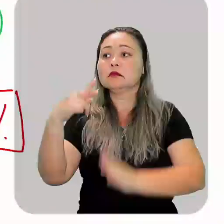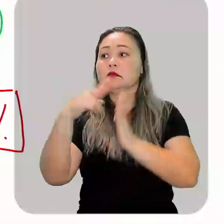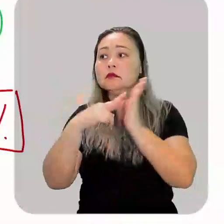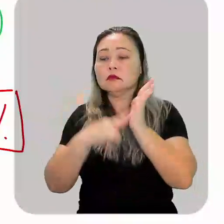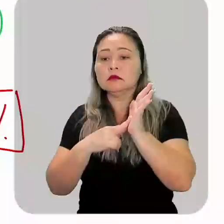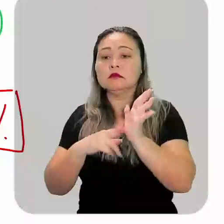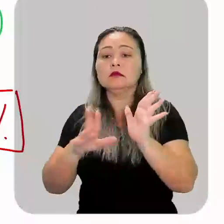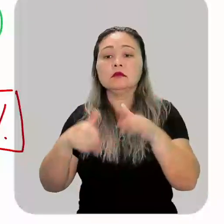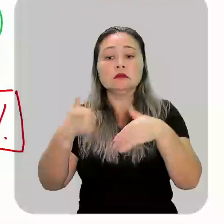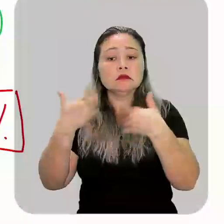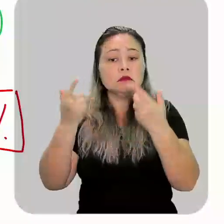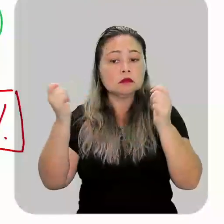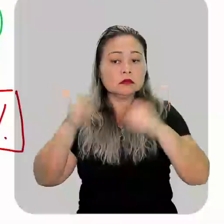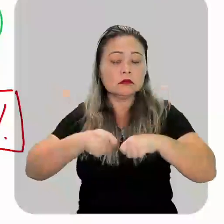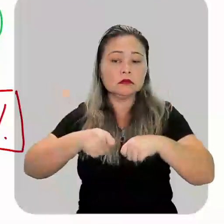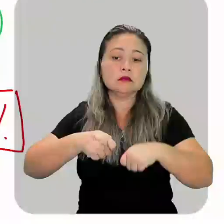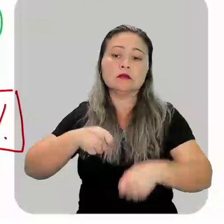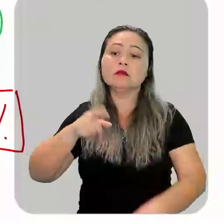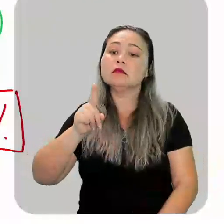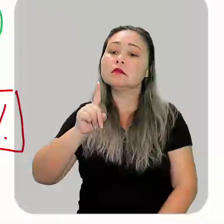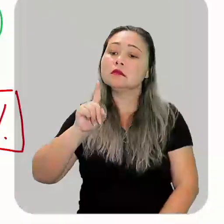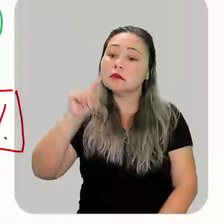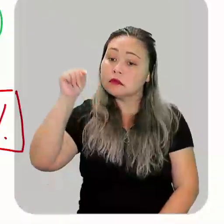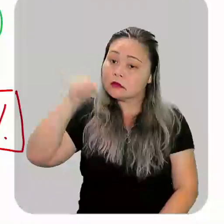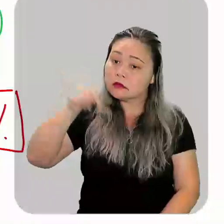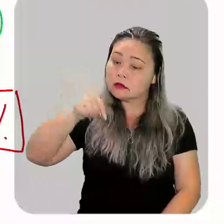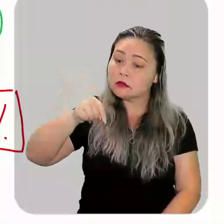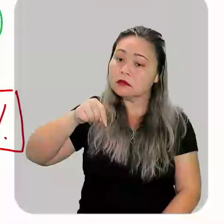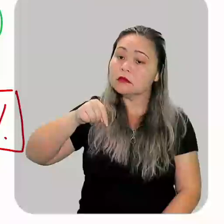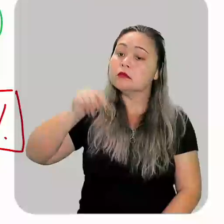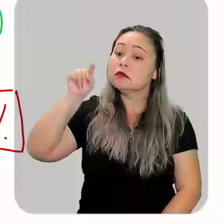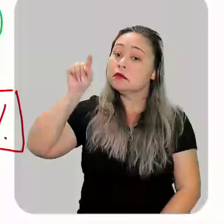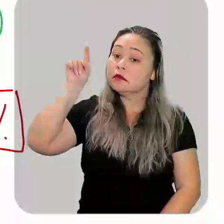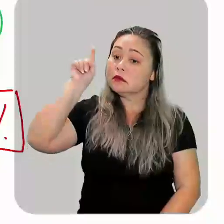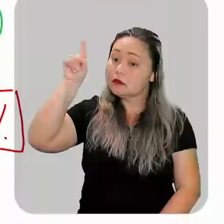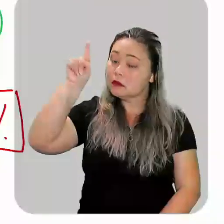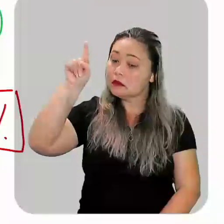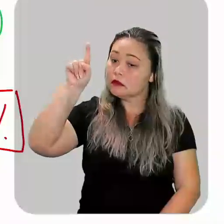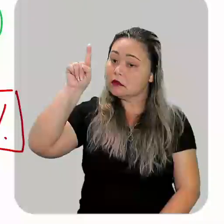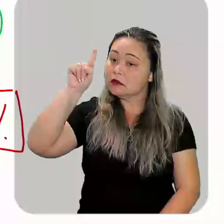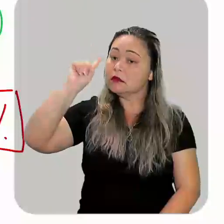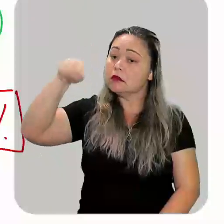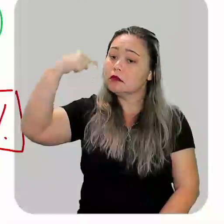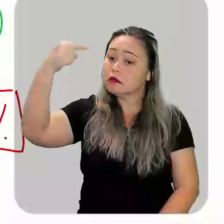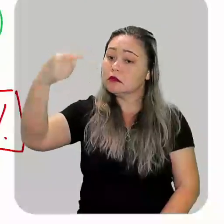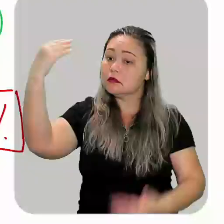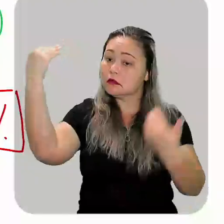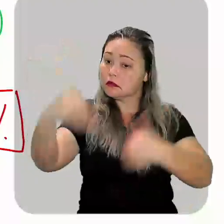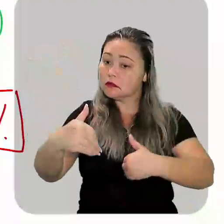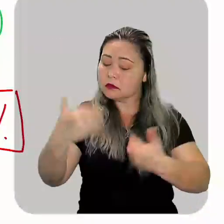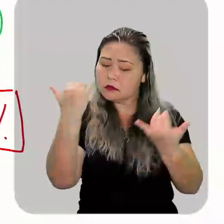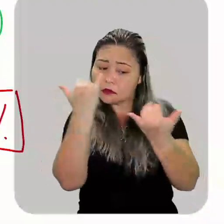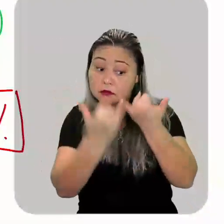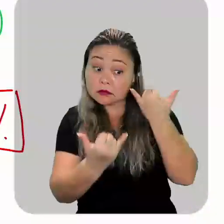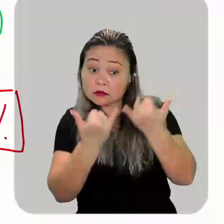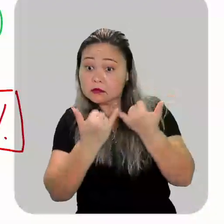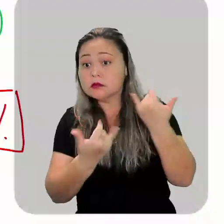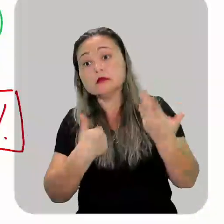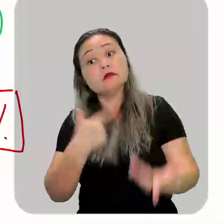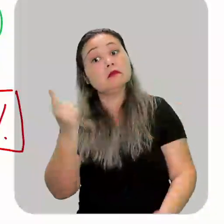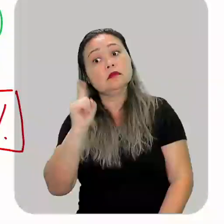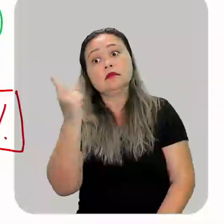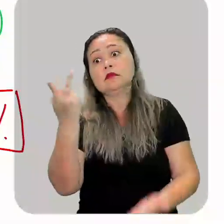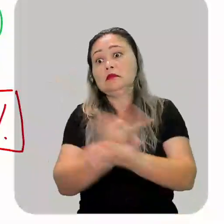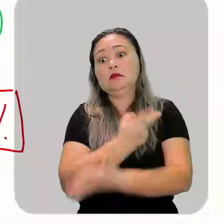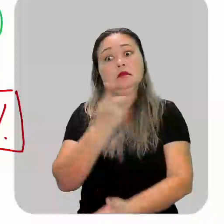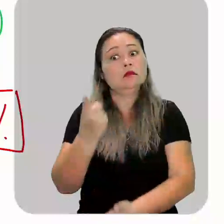regrinhas, para que você possa sair daqui com essa questão e quando pegar a prova e tiver uma parecida, você não vai